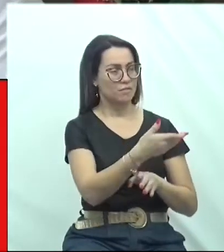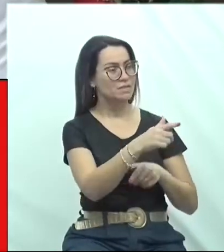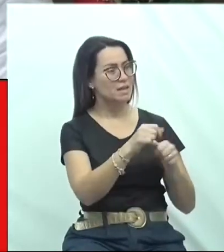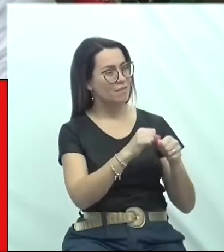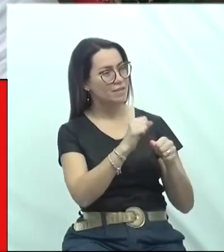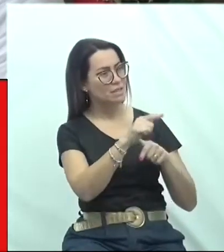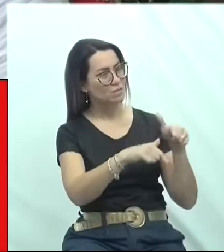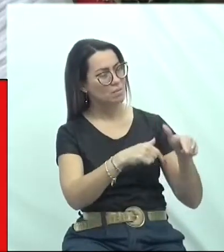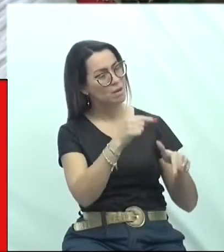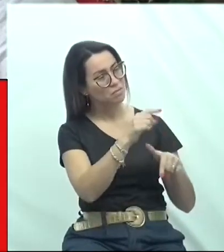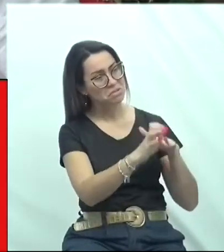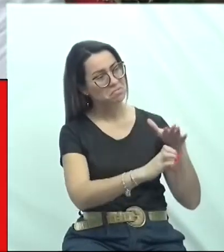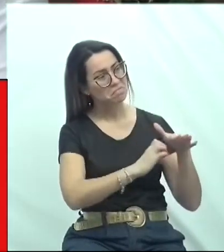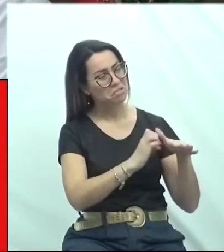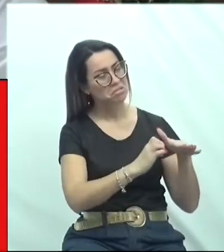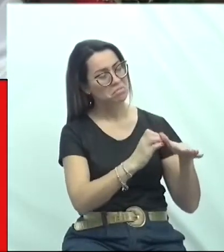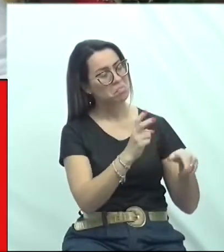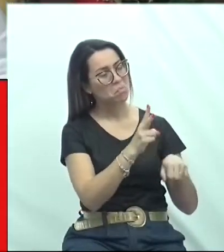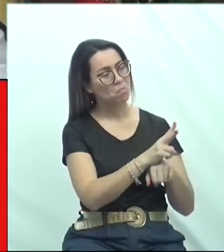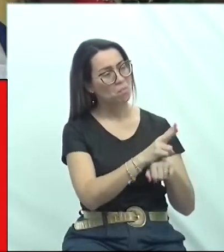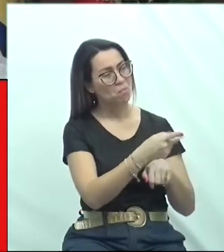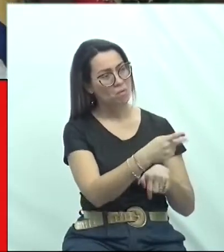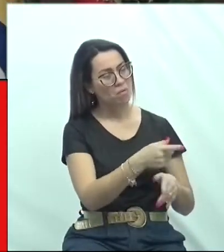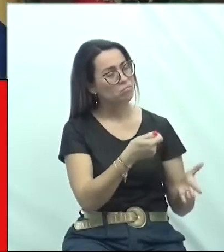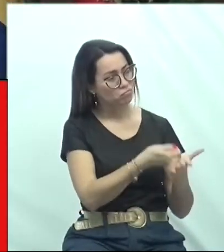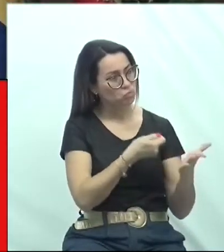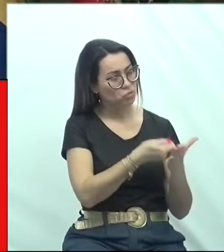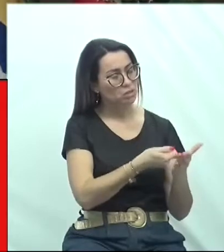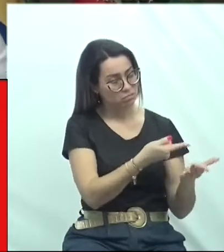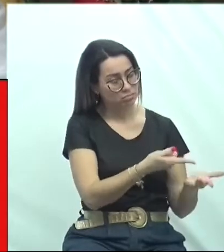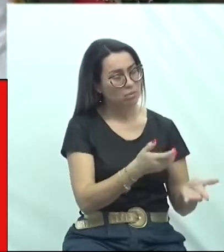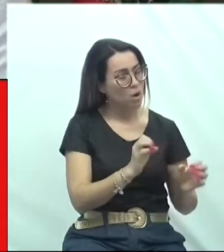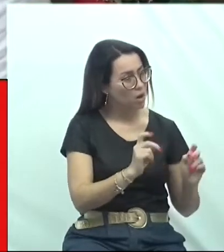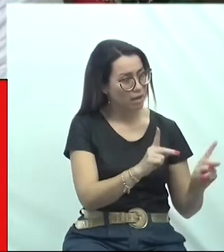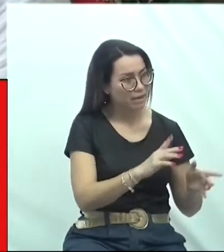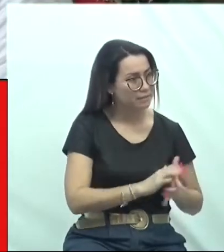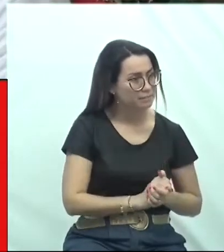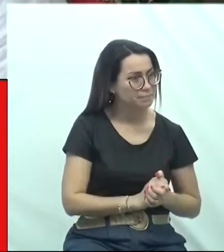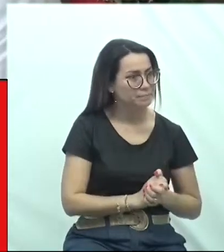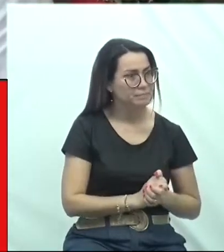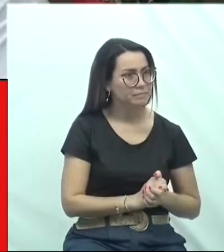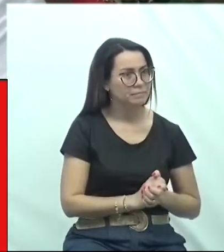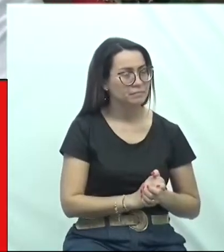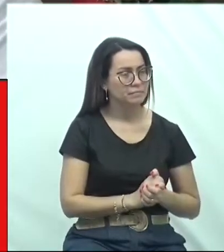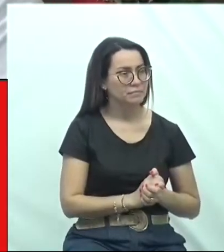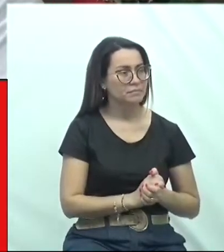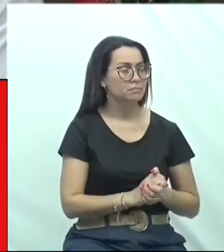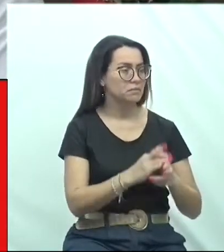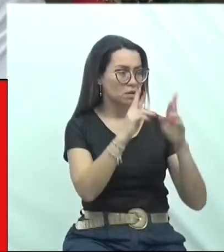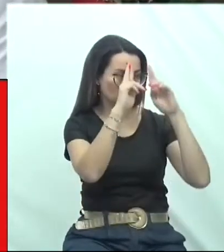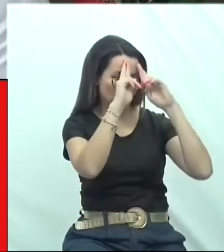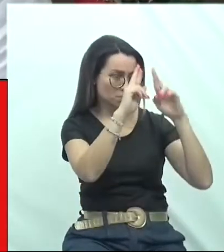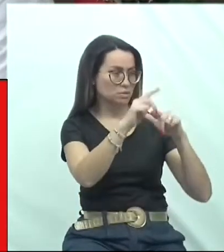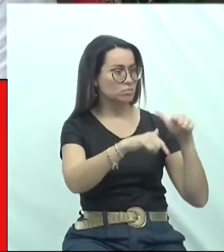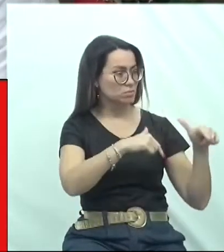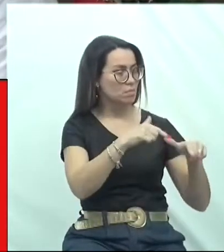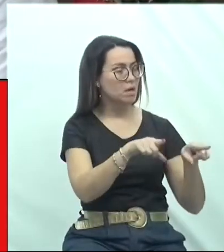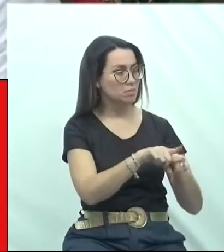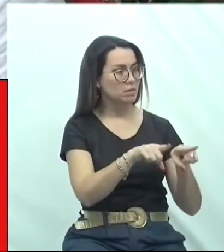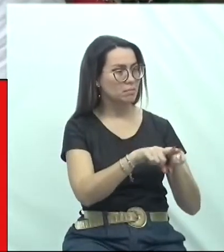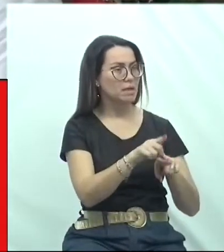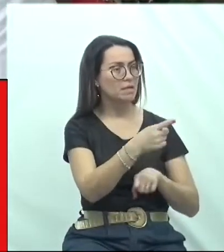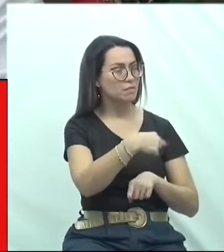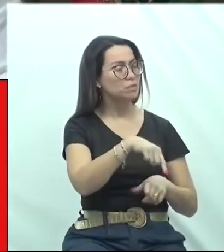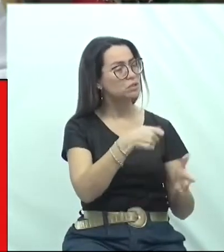tu vai defender a tua empresa. Se eu tiver uma empresa, eu vou até o final defender a minha empresa, né? É, Vinícius, com todo o respeito, teu trabalho também, né? Vocês